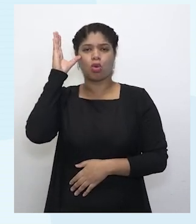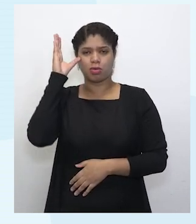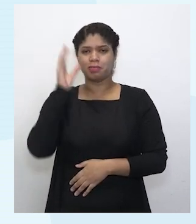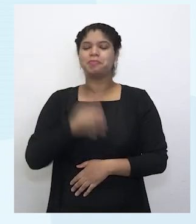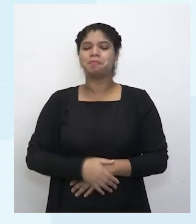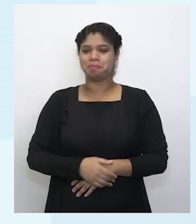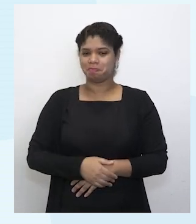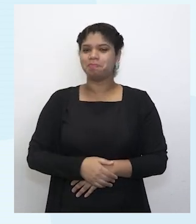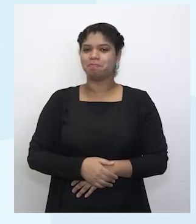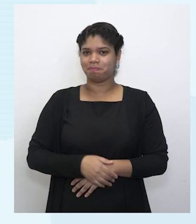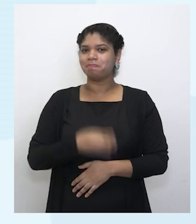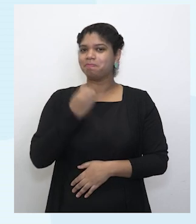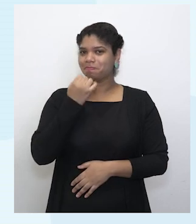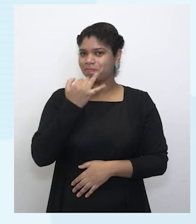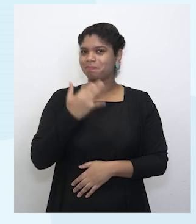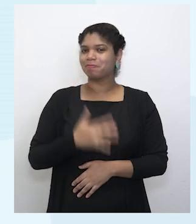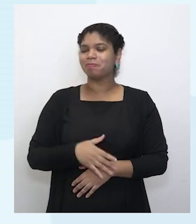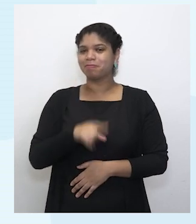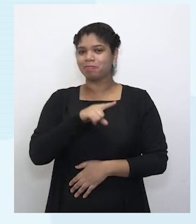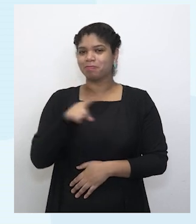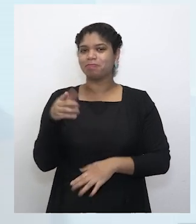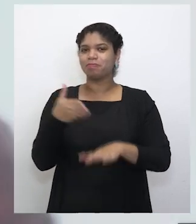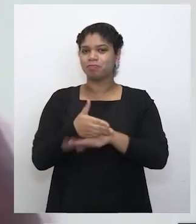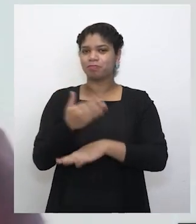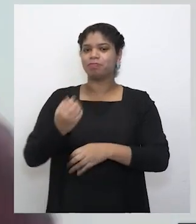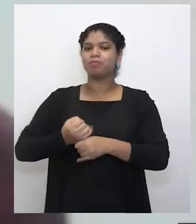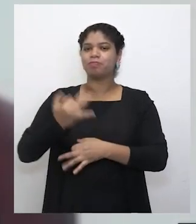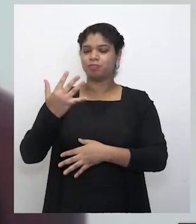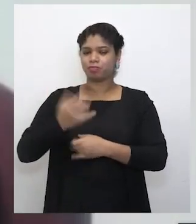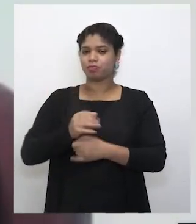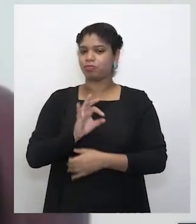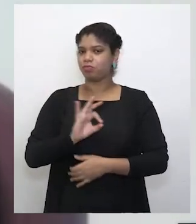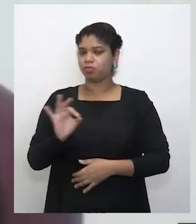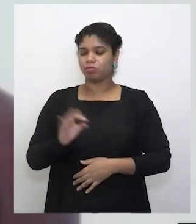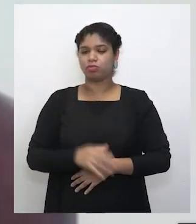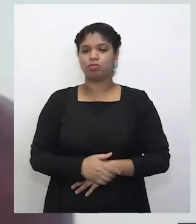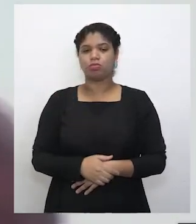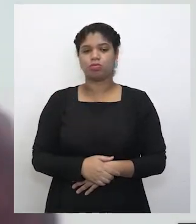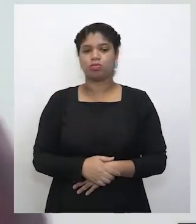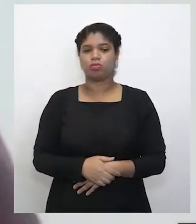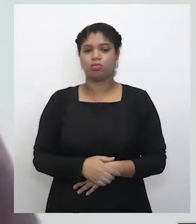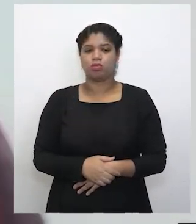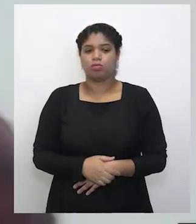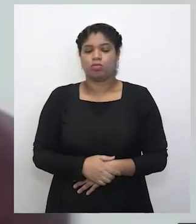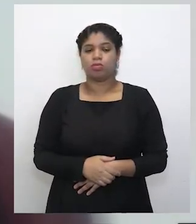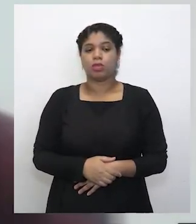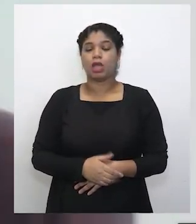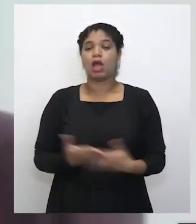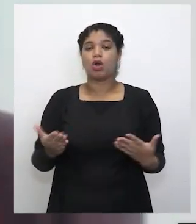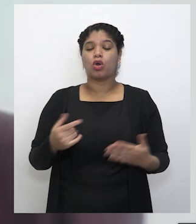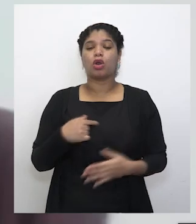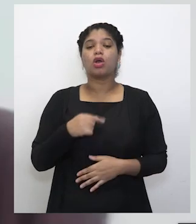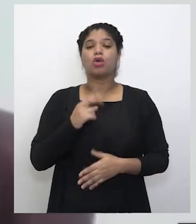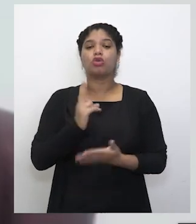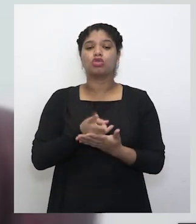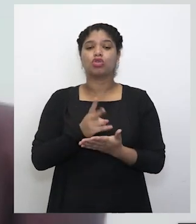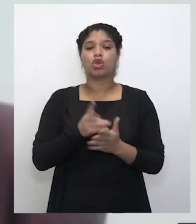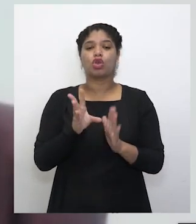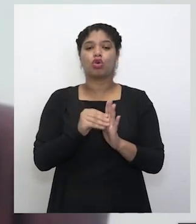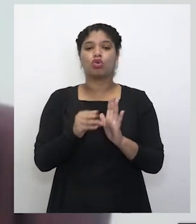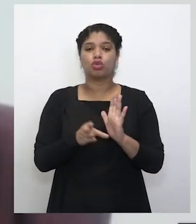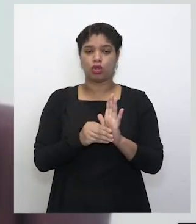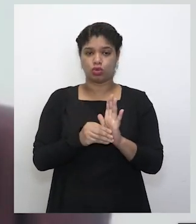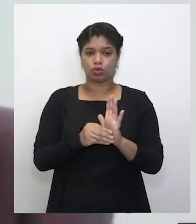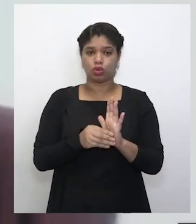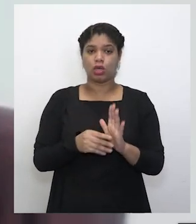bom, muito legal ver a participação de vocês aqui. E agora, seguindo um pouco o nosso conteúdo, nessa fase